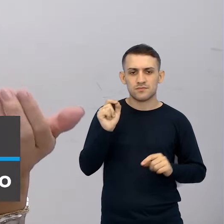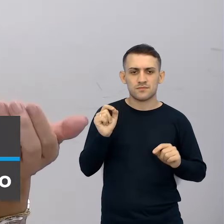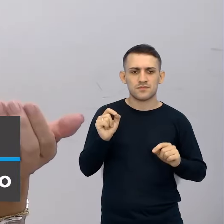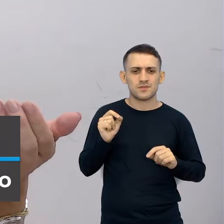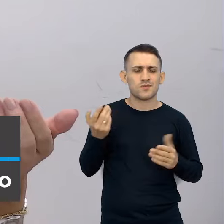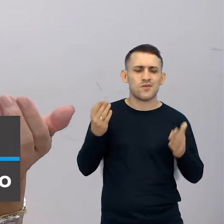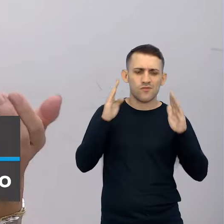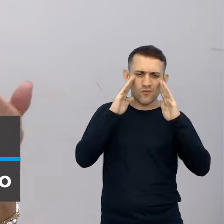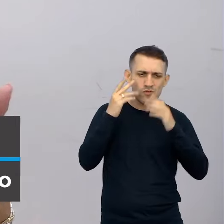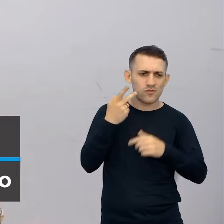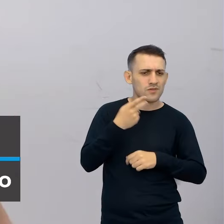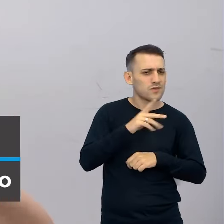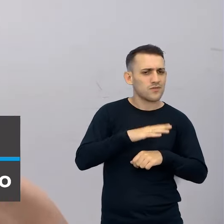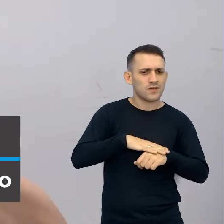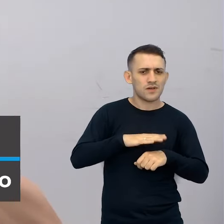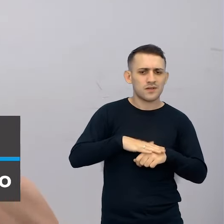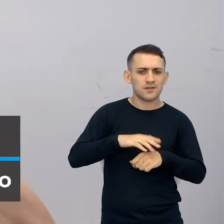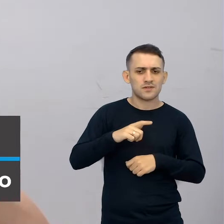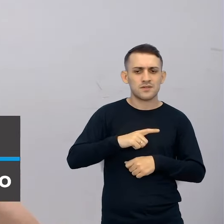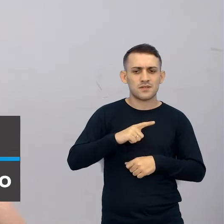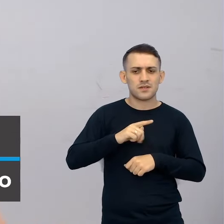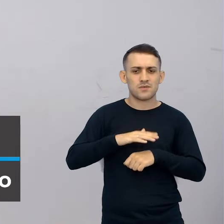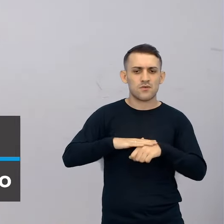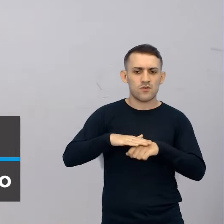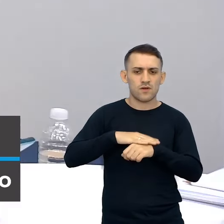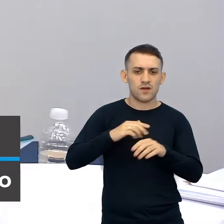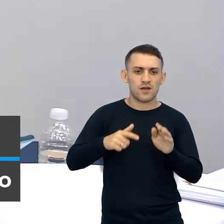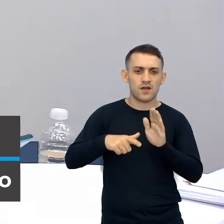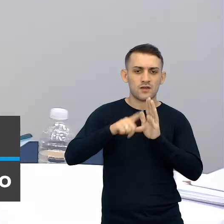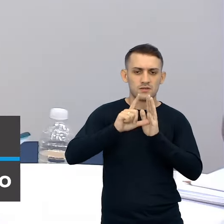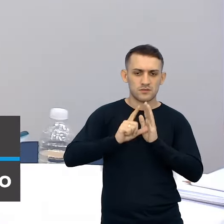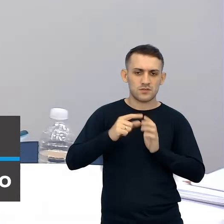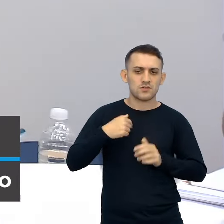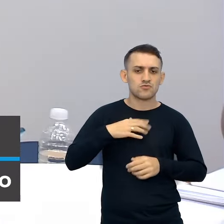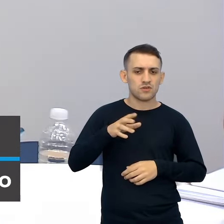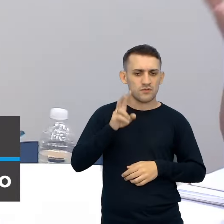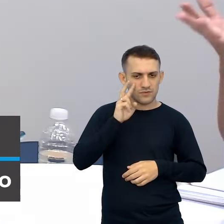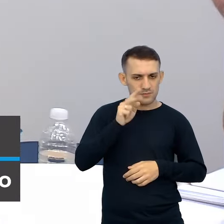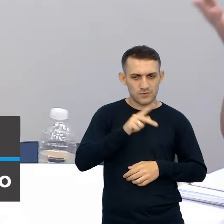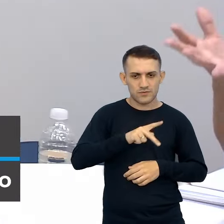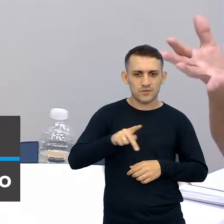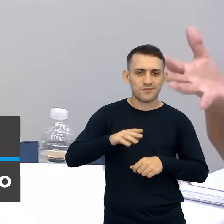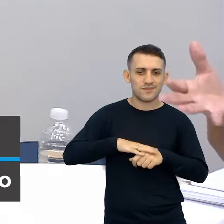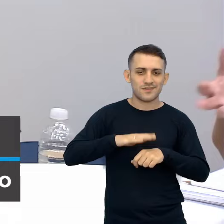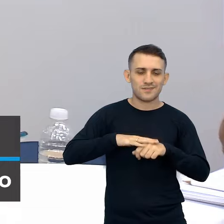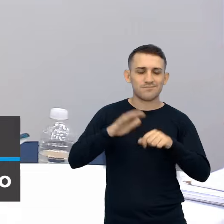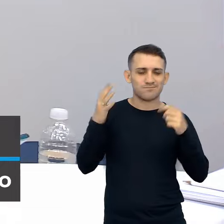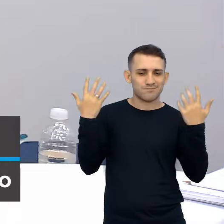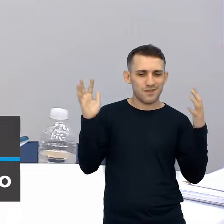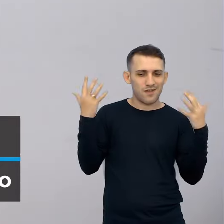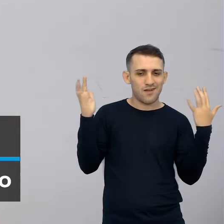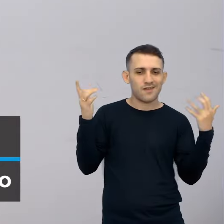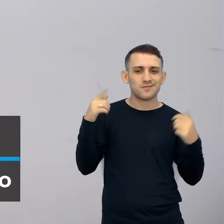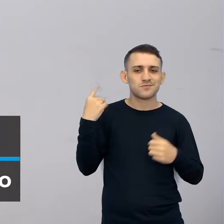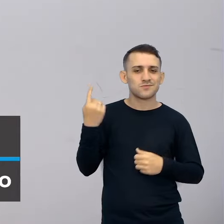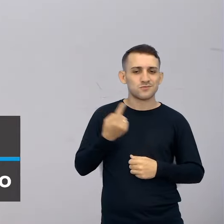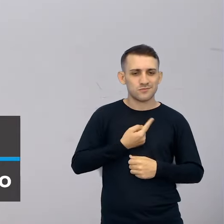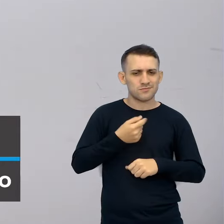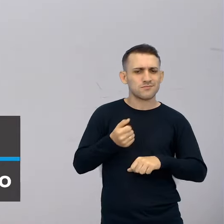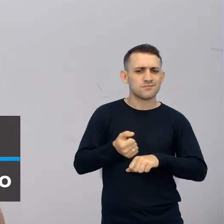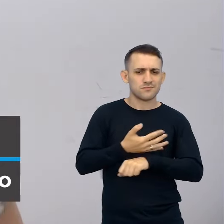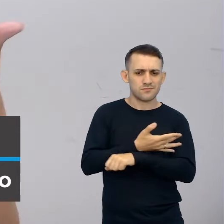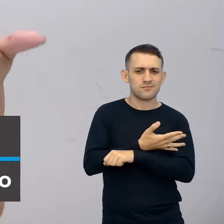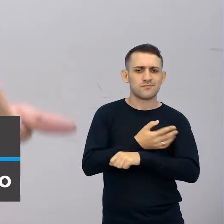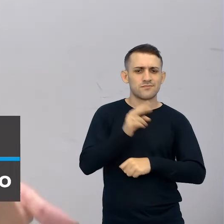sua intenção de fazer isso? Existe uma conversa antes, que eu já vi as professoras fazendo, e parabéns, a gente fica super emocionada no sentido de